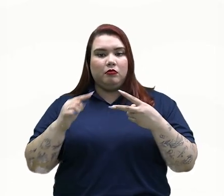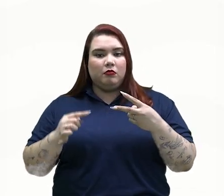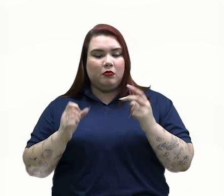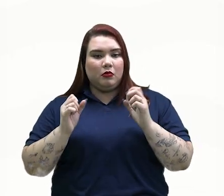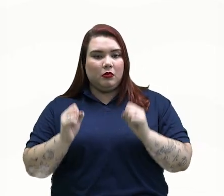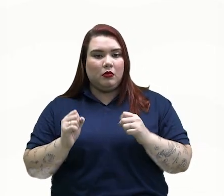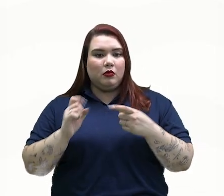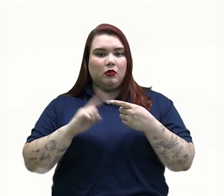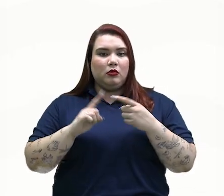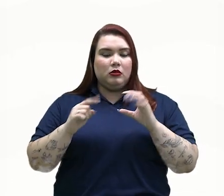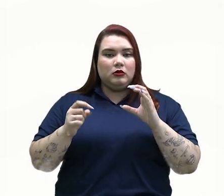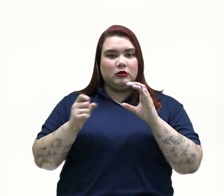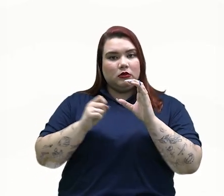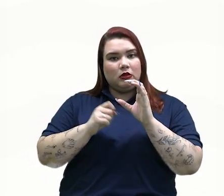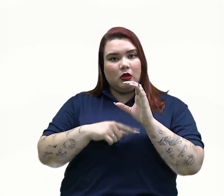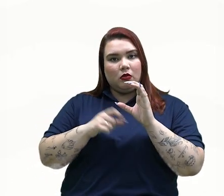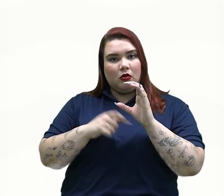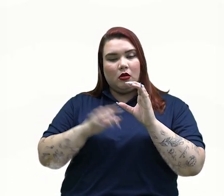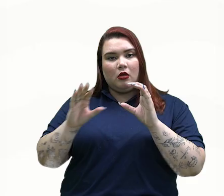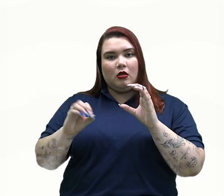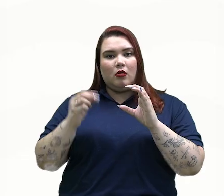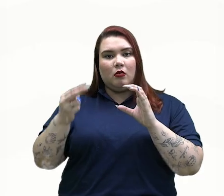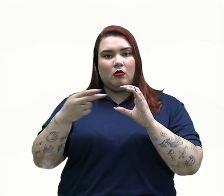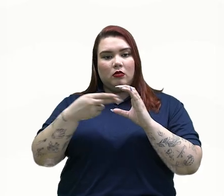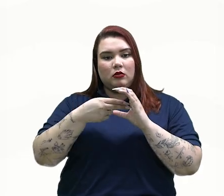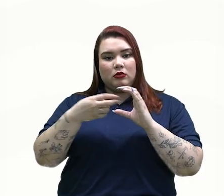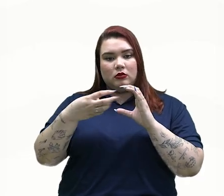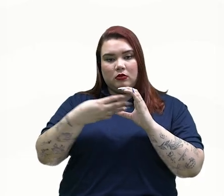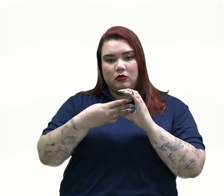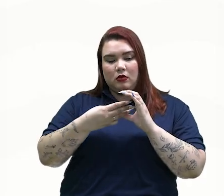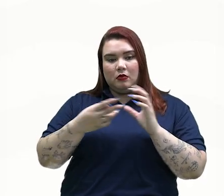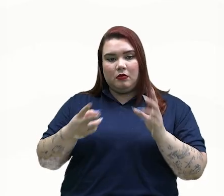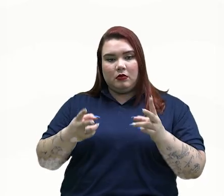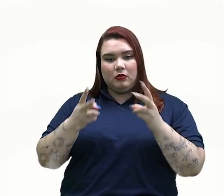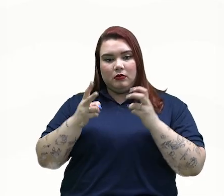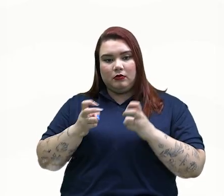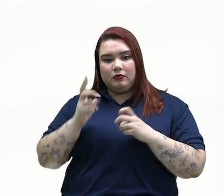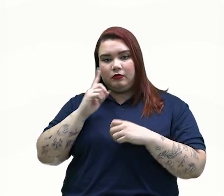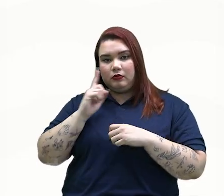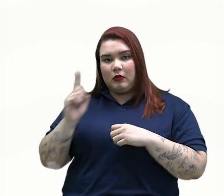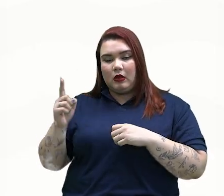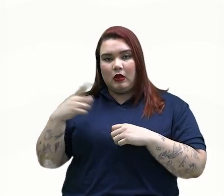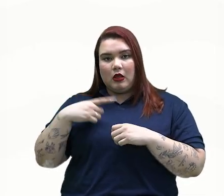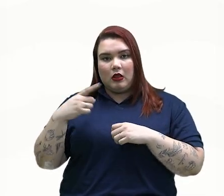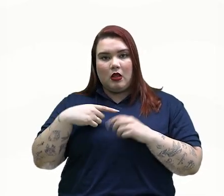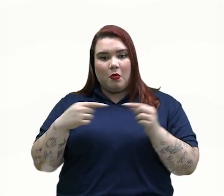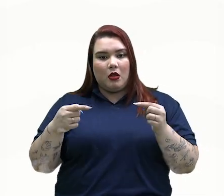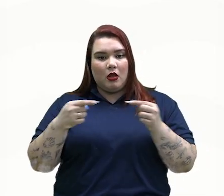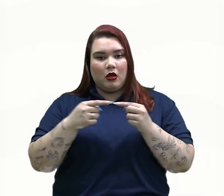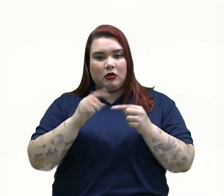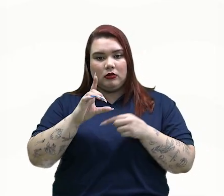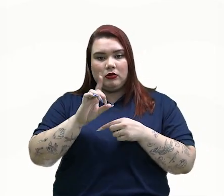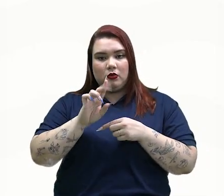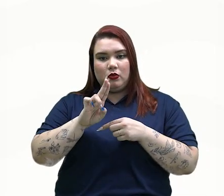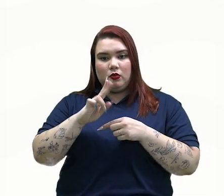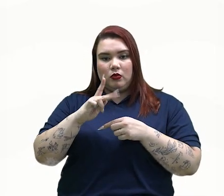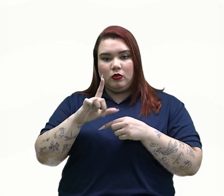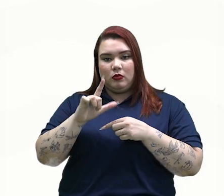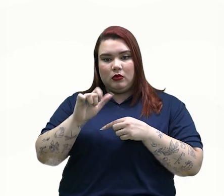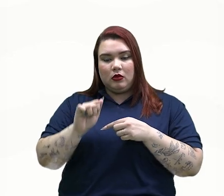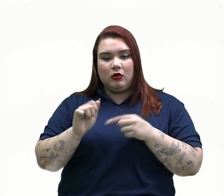pode ser saturada ou insaturada. Como a gente consegue visualizar uma ligação dupla aqui, então eu